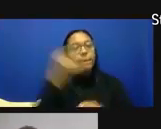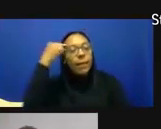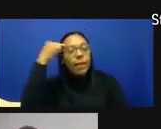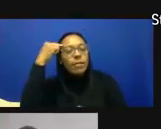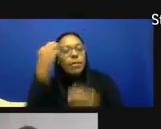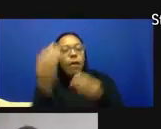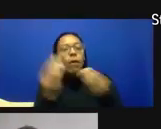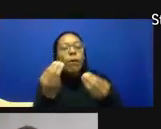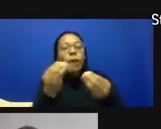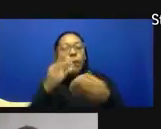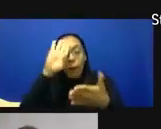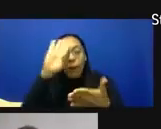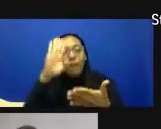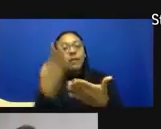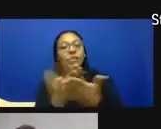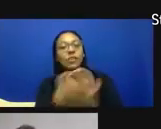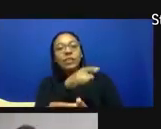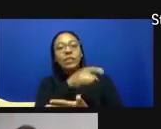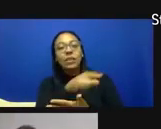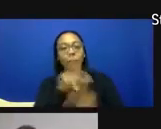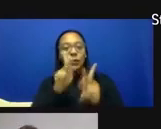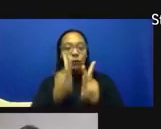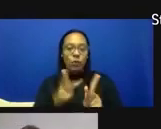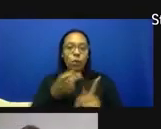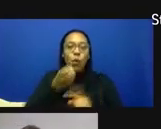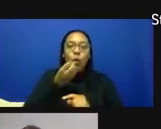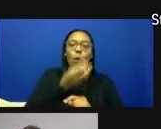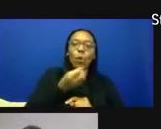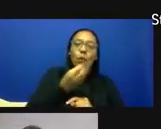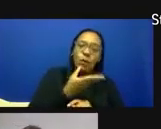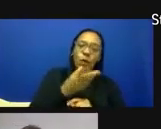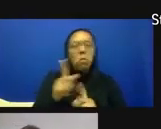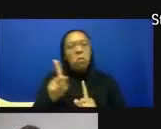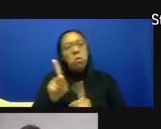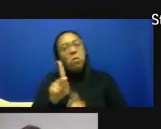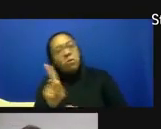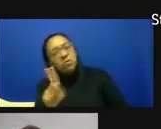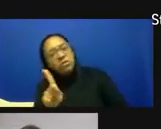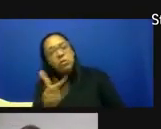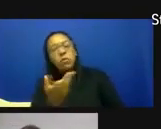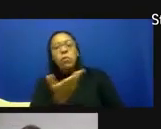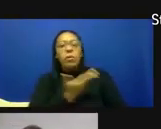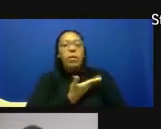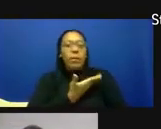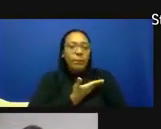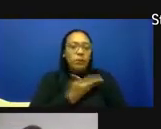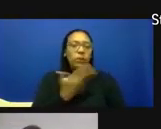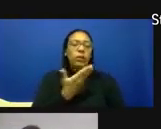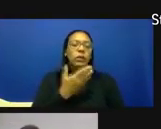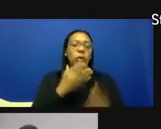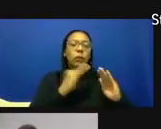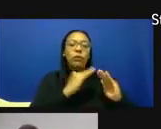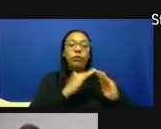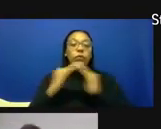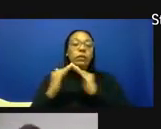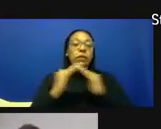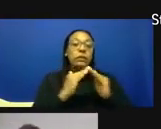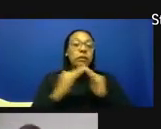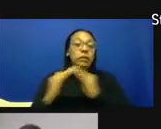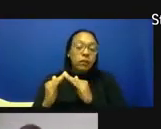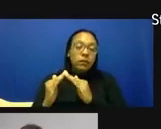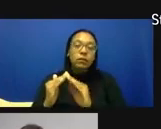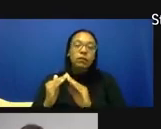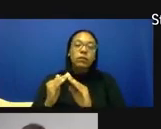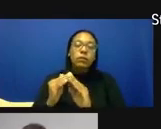teve com a pessoa que ouviu, seja professor, melhor amigo, enfim, vizinho, irmão mais velho. É um